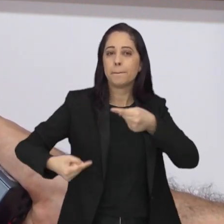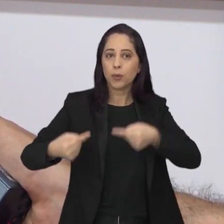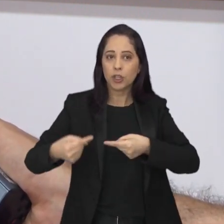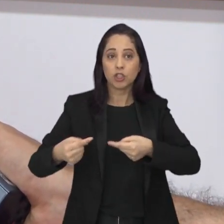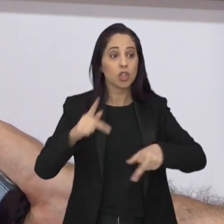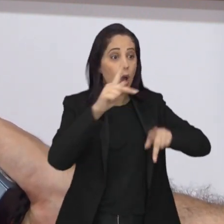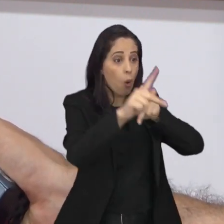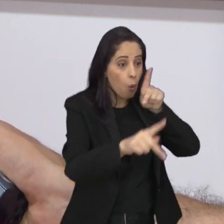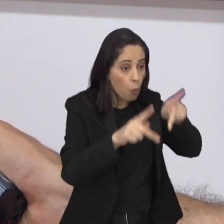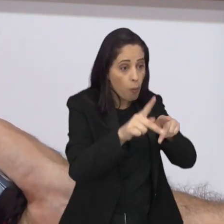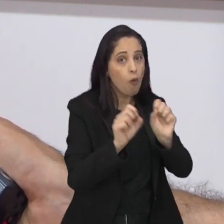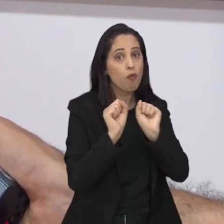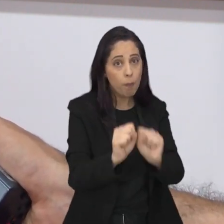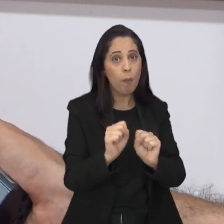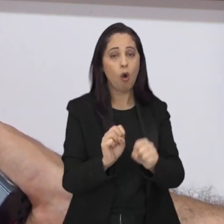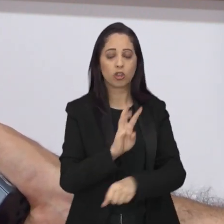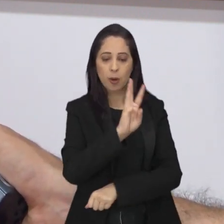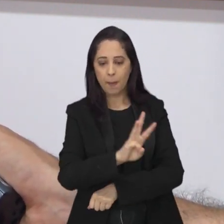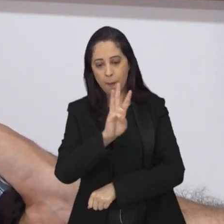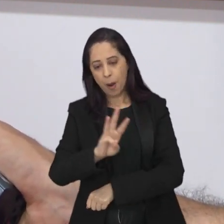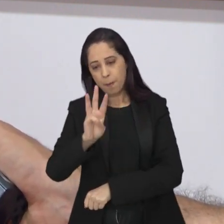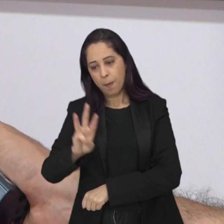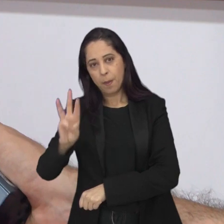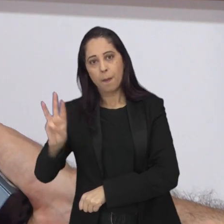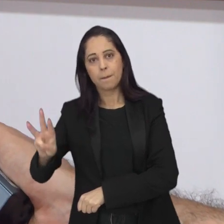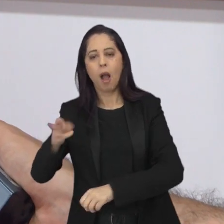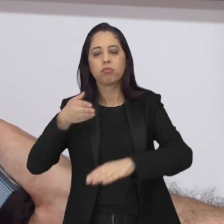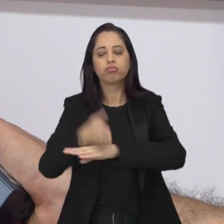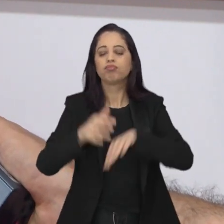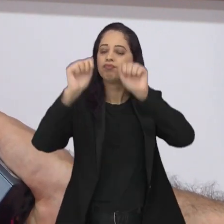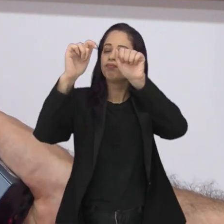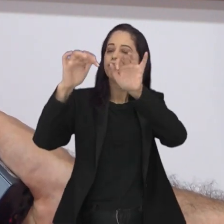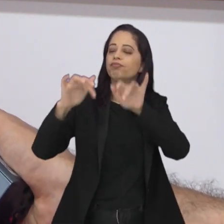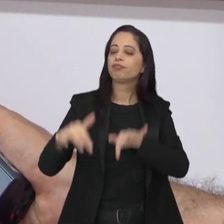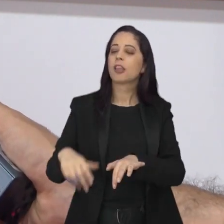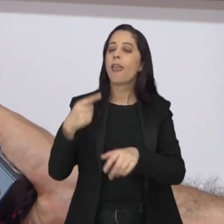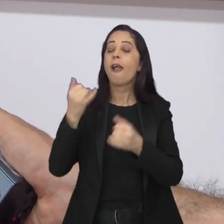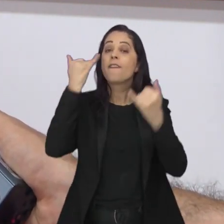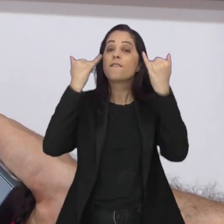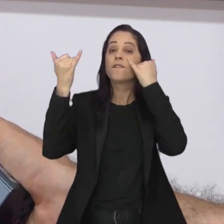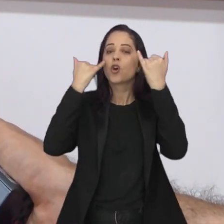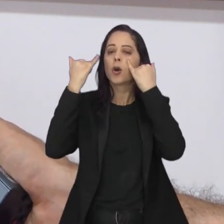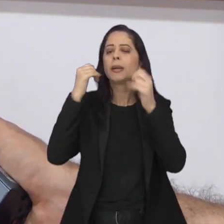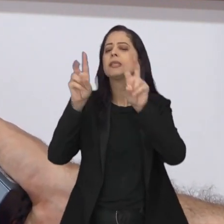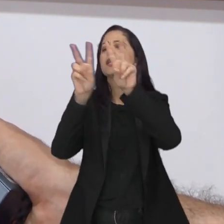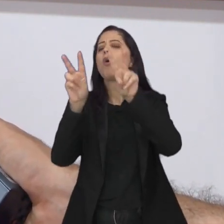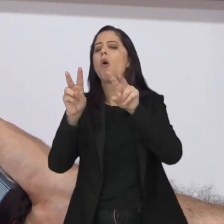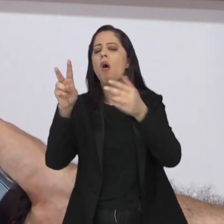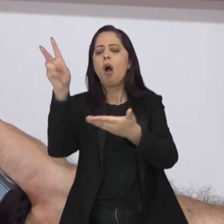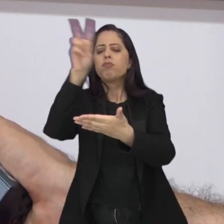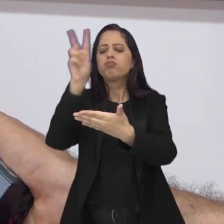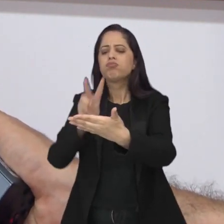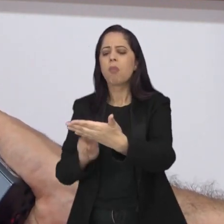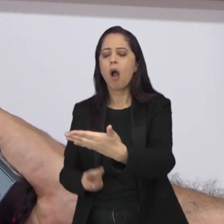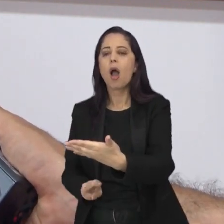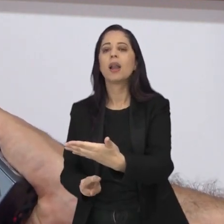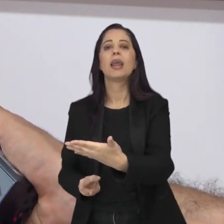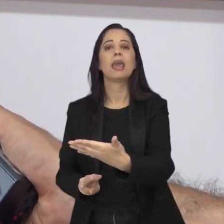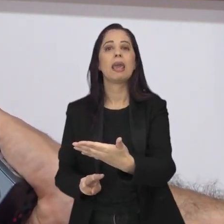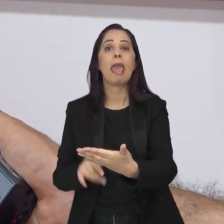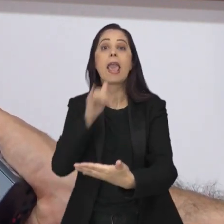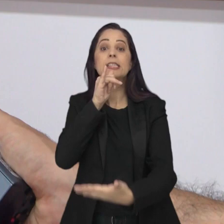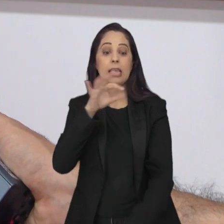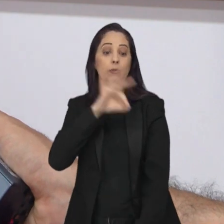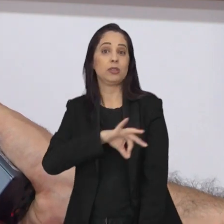e passar a visualizar, entrar no site, no portal da transparência, né? Ali está todas as informações ali que a pessoa, né, precisa,